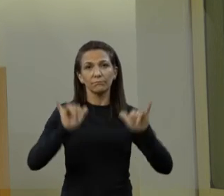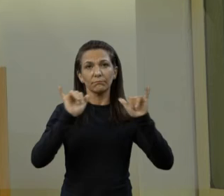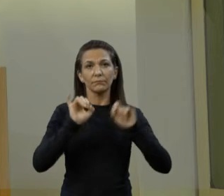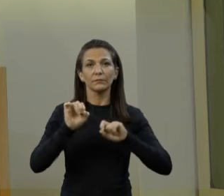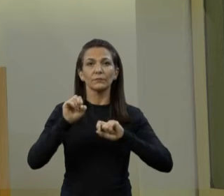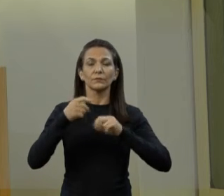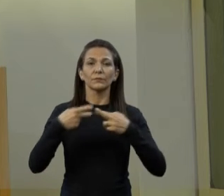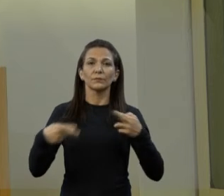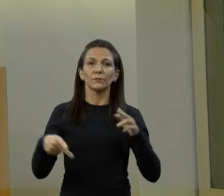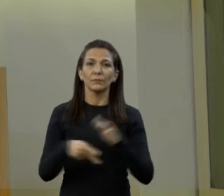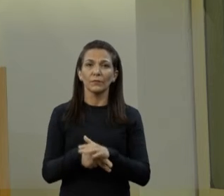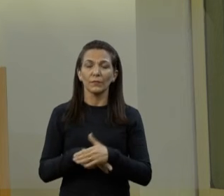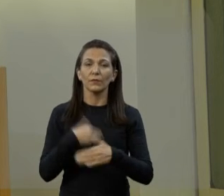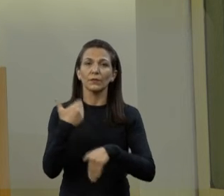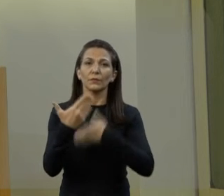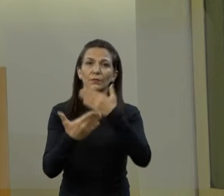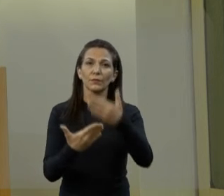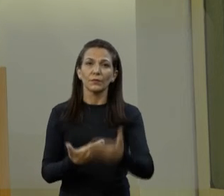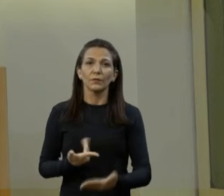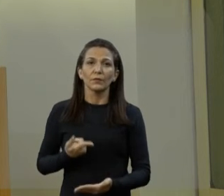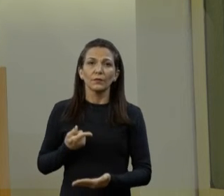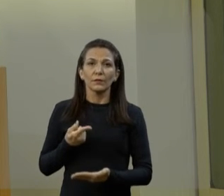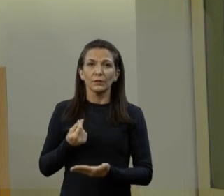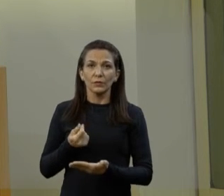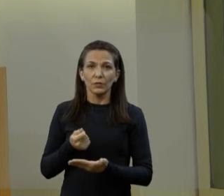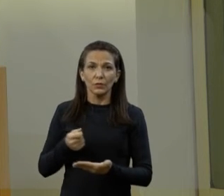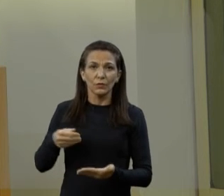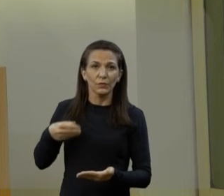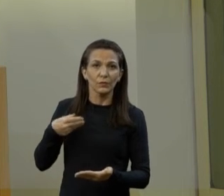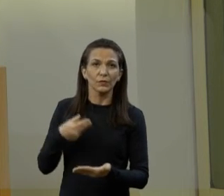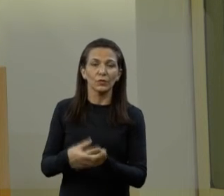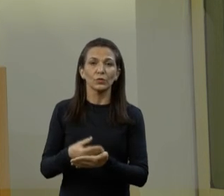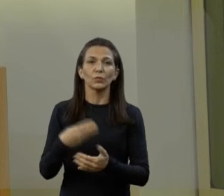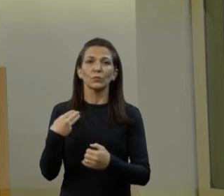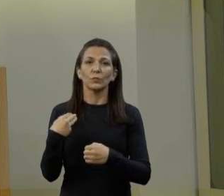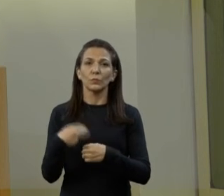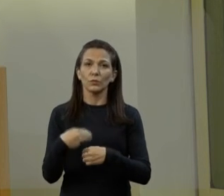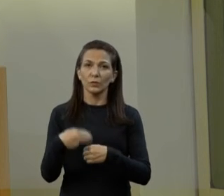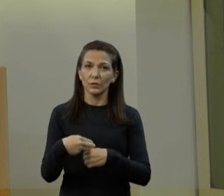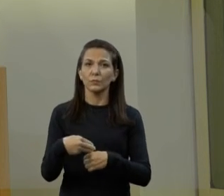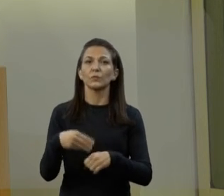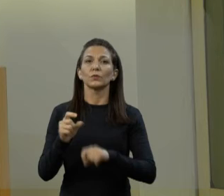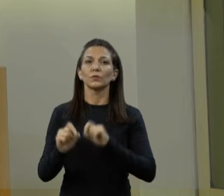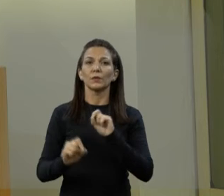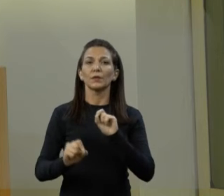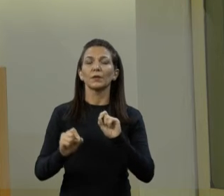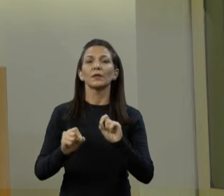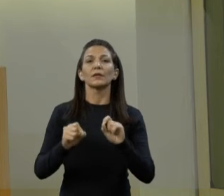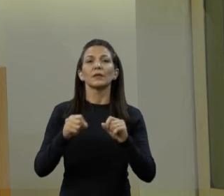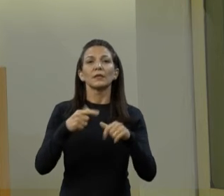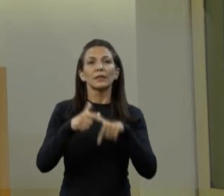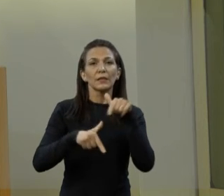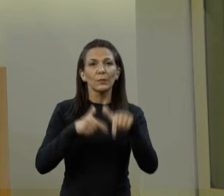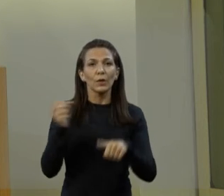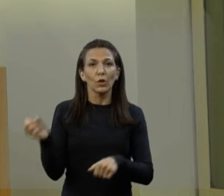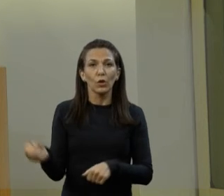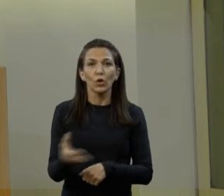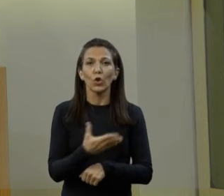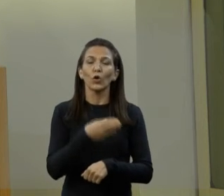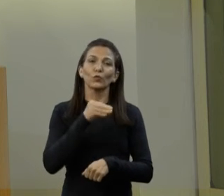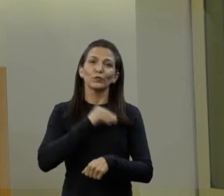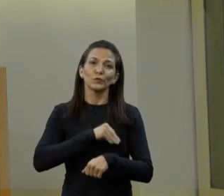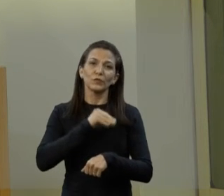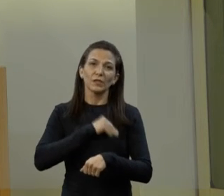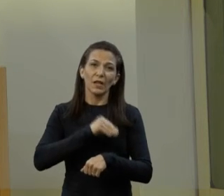desenvolvidas e felicidades financiados pelo Município além de o gerador de novos postos de trabalho distribuição